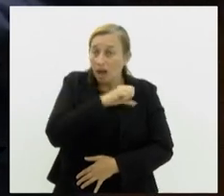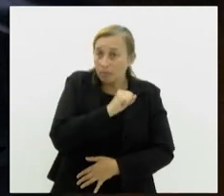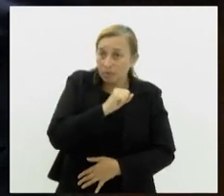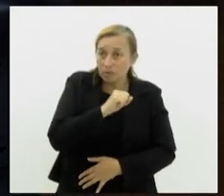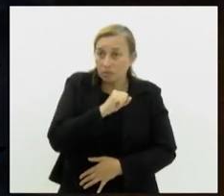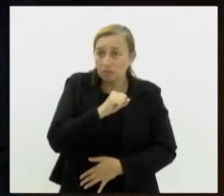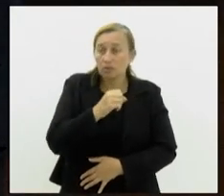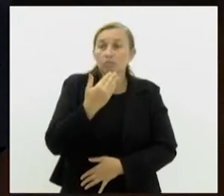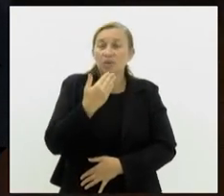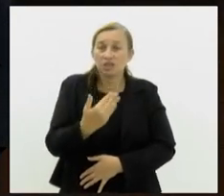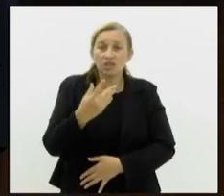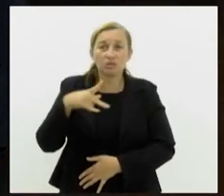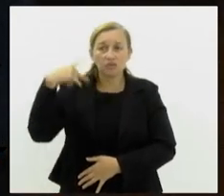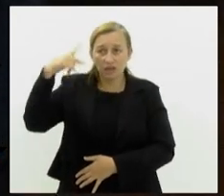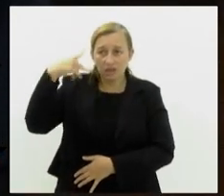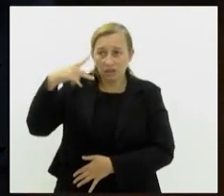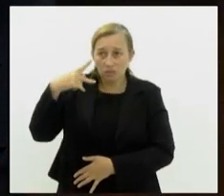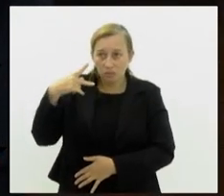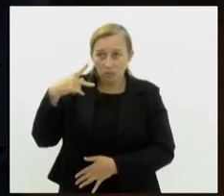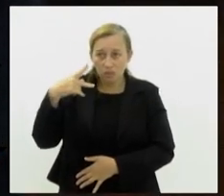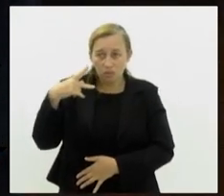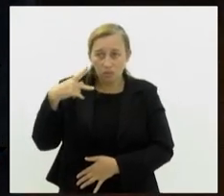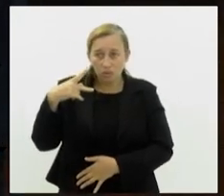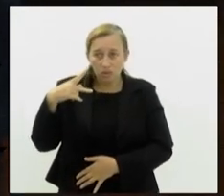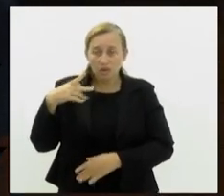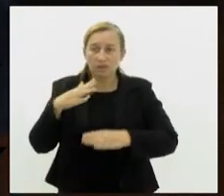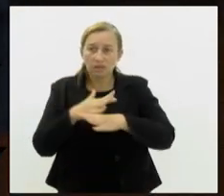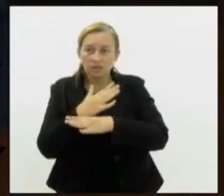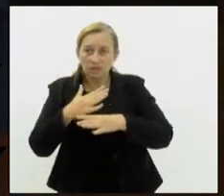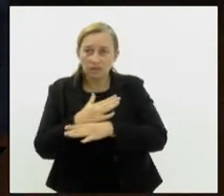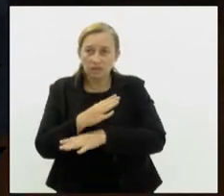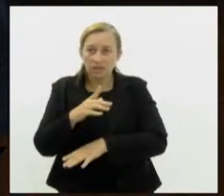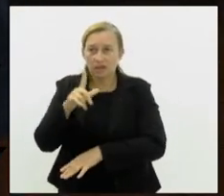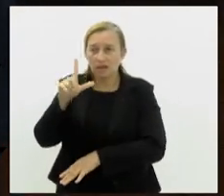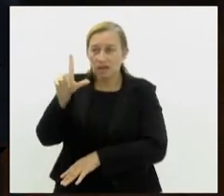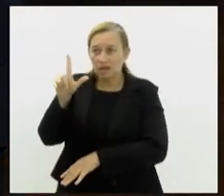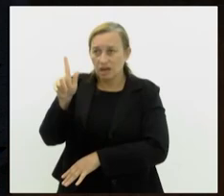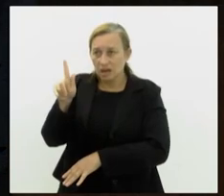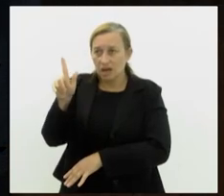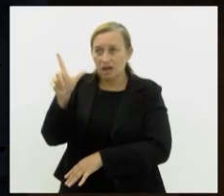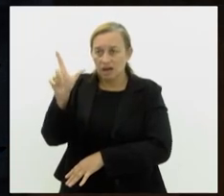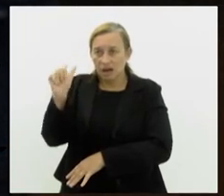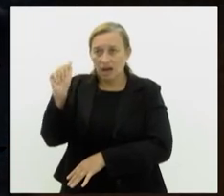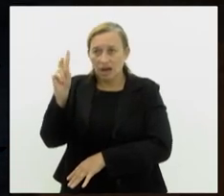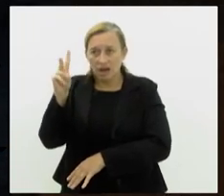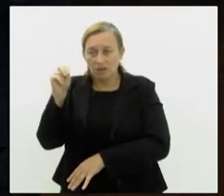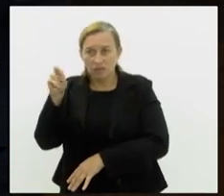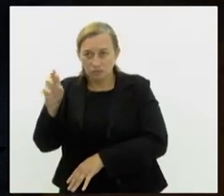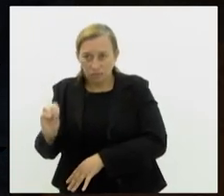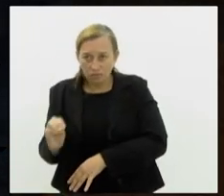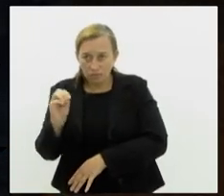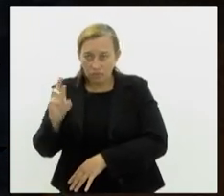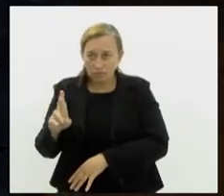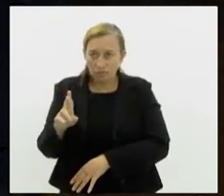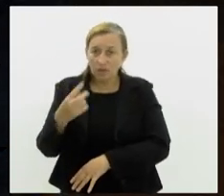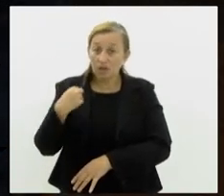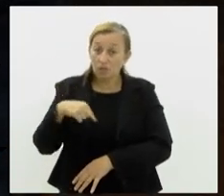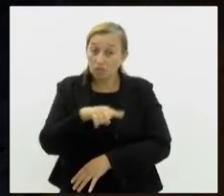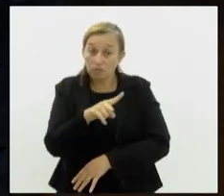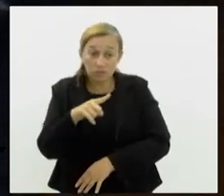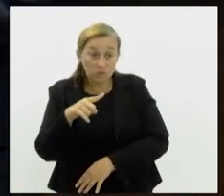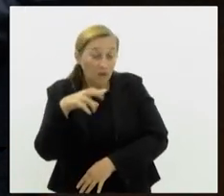o vereador daquela cidade, meu irmão, que inclusive está aqui presente, o vereador Glauber Poubel, e fomos fiscalizar.